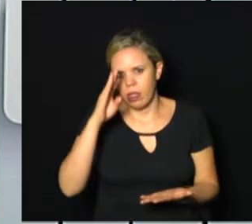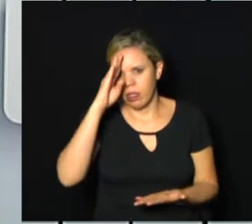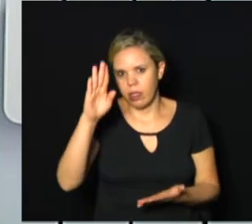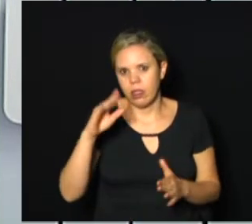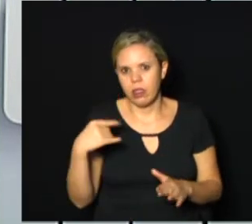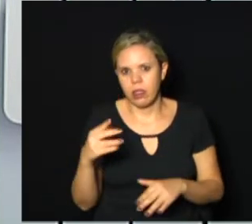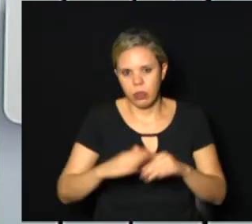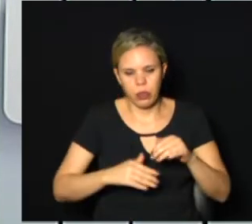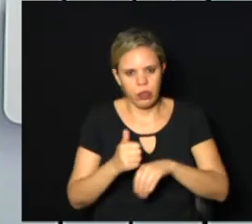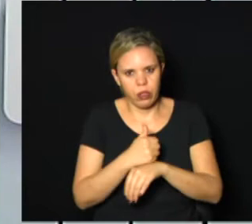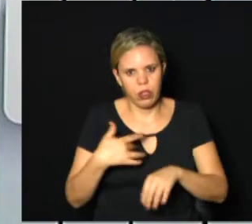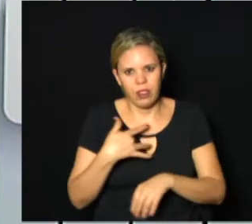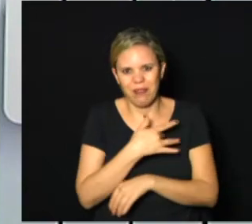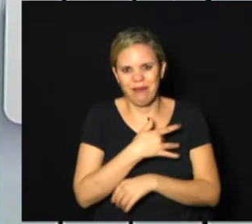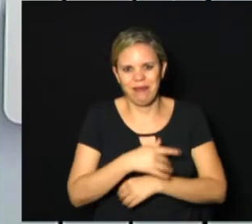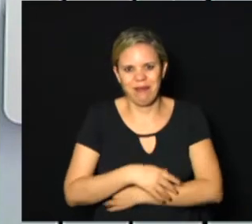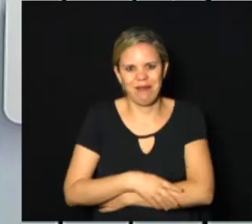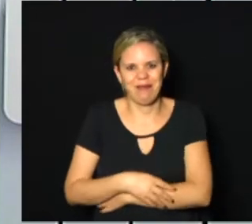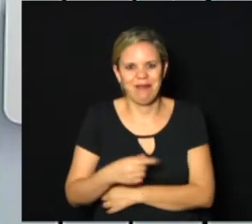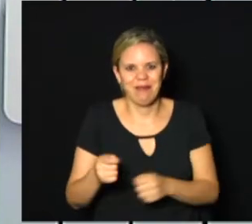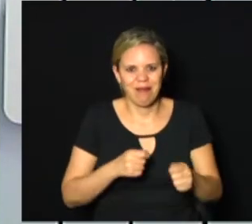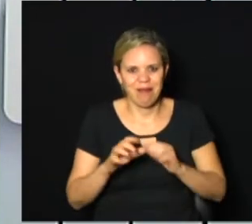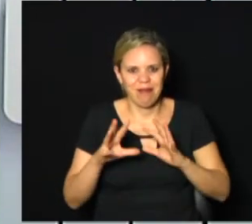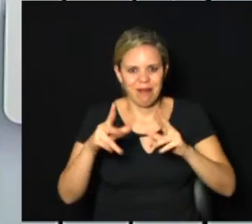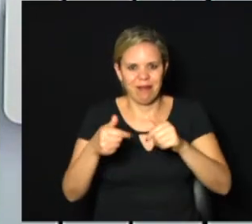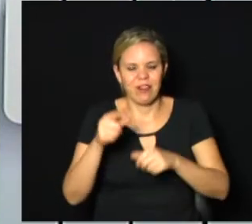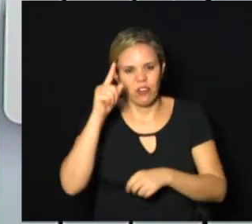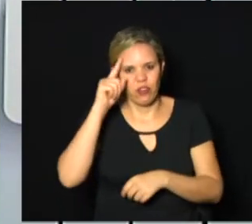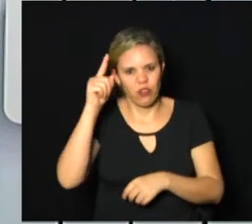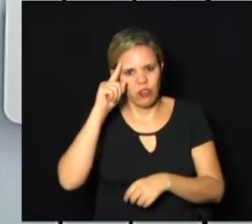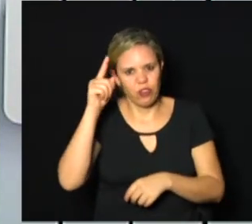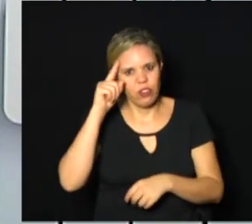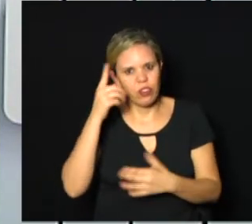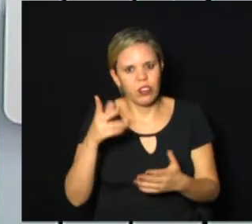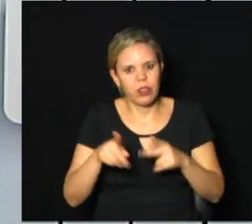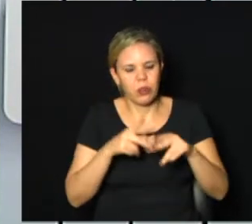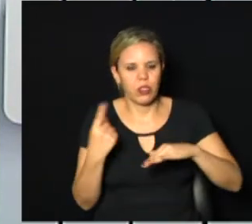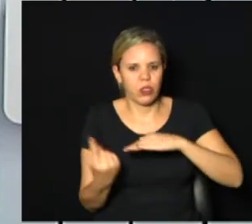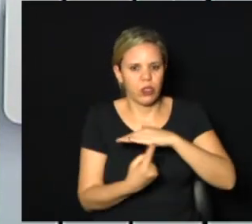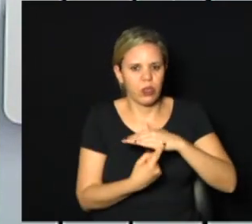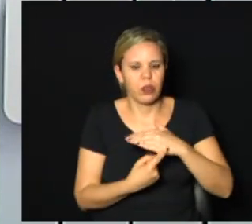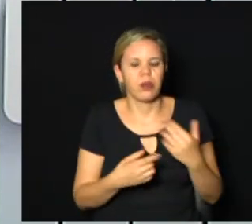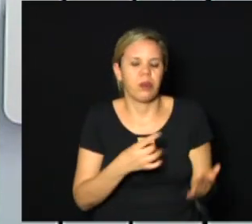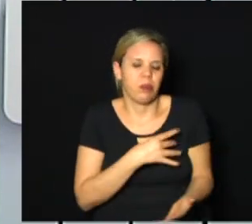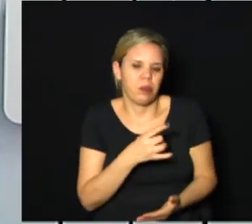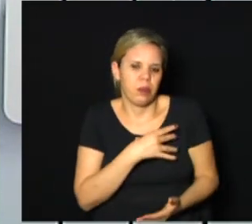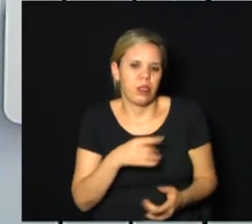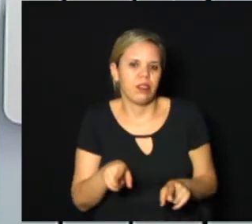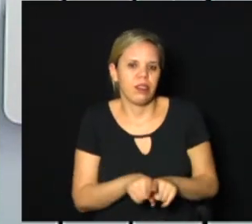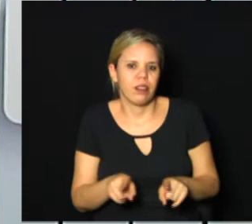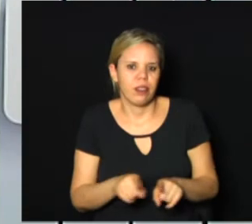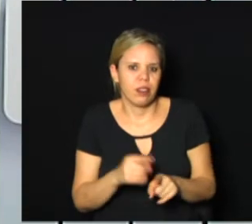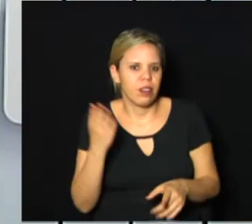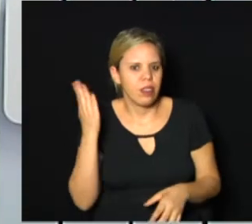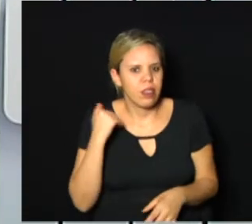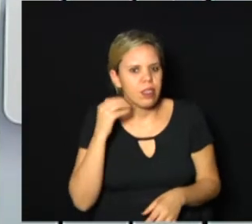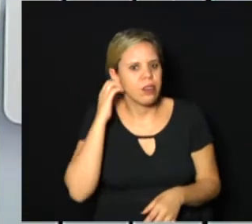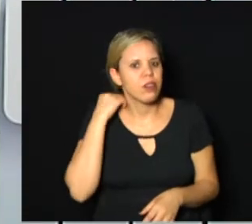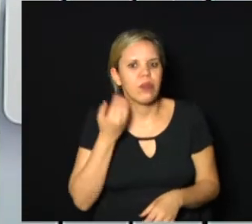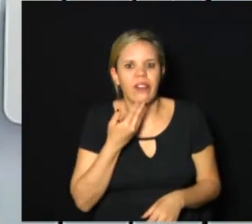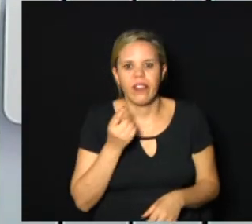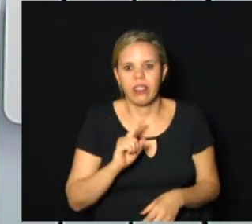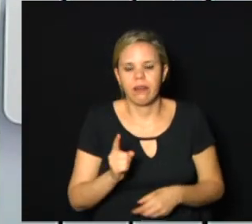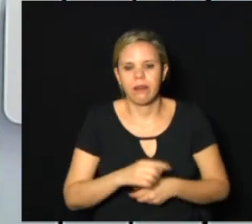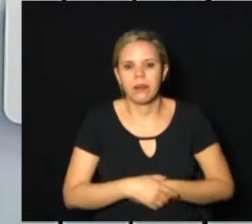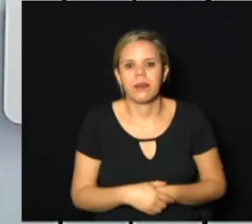essencial, mas os profissionais de saúde lidando todos os dias com os pacientes e com medo também, então a gente sabe que não é